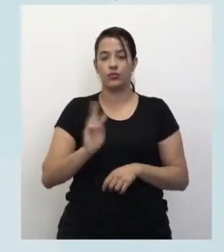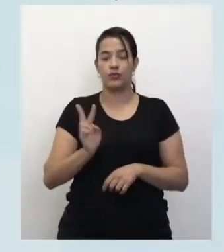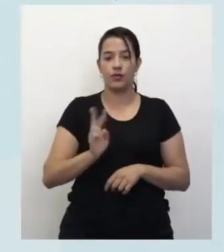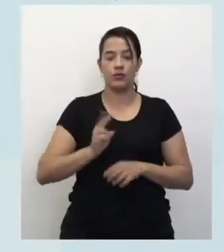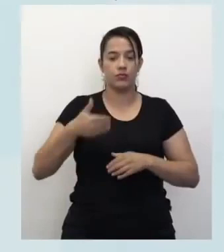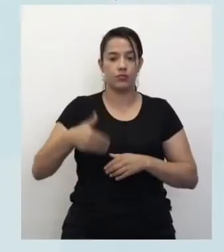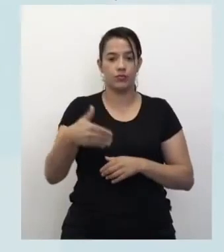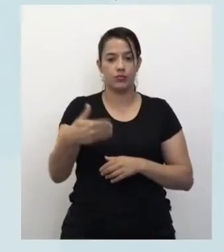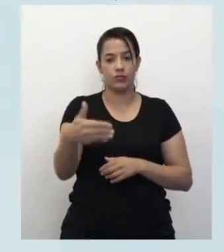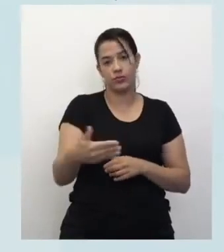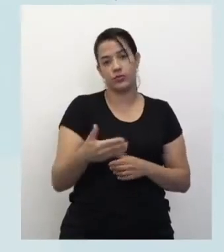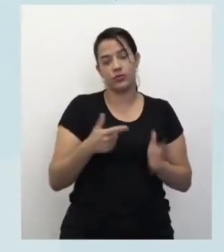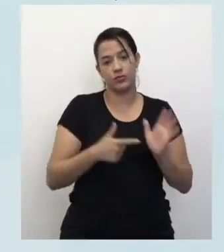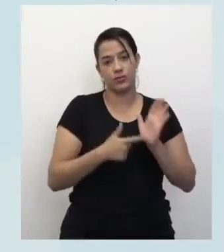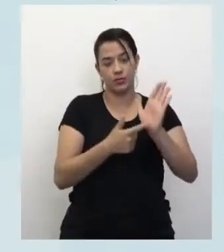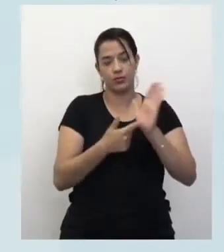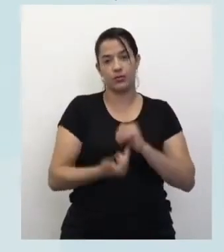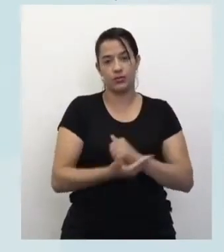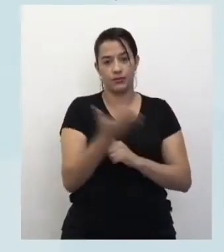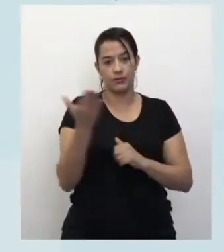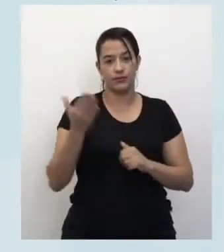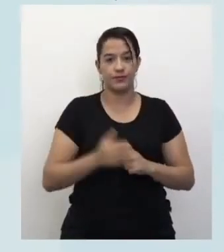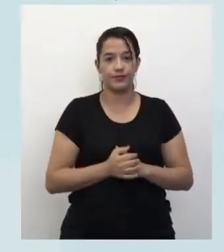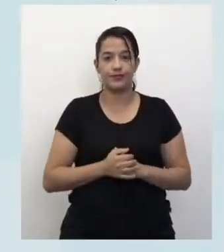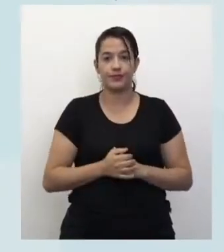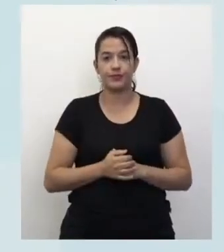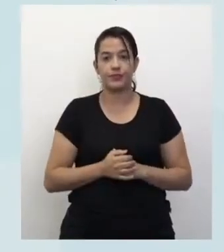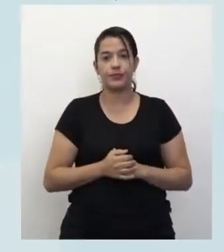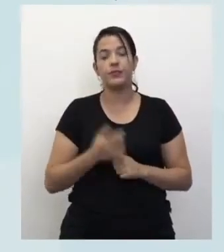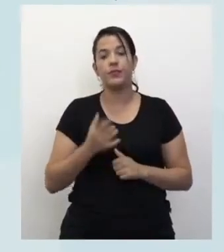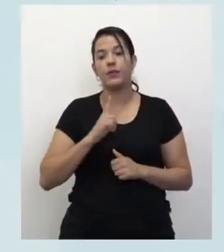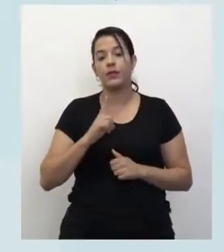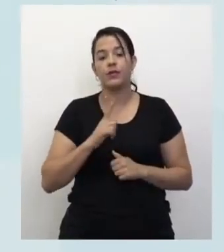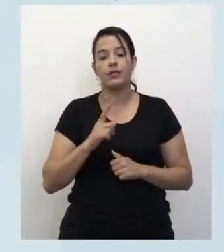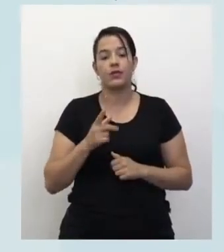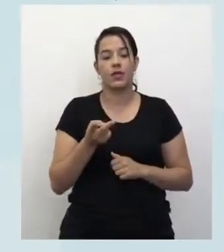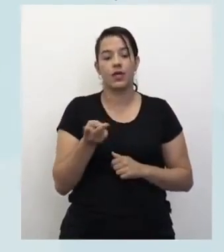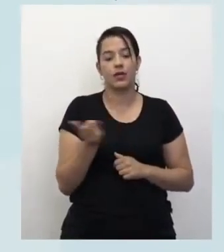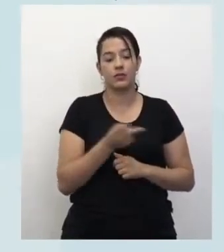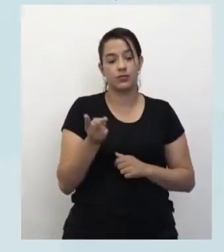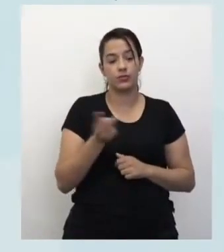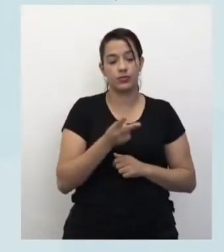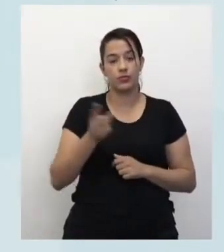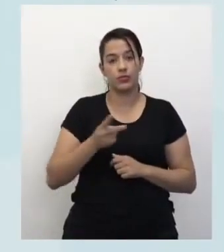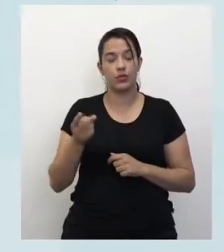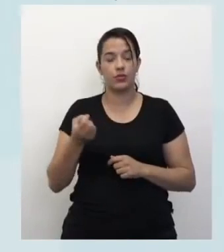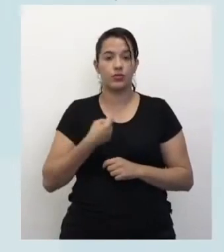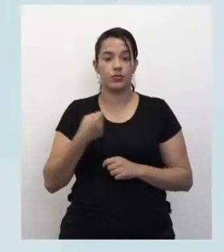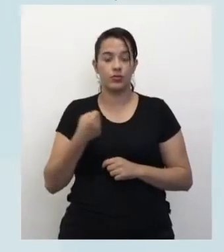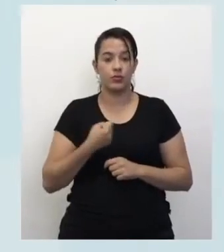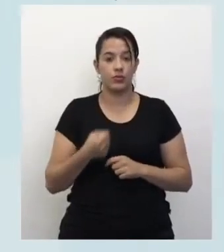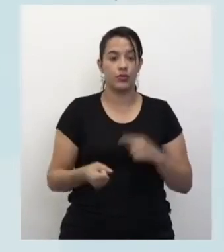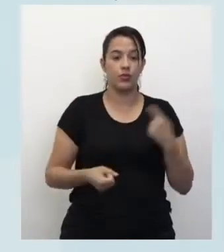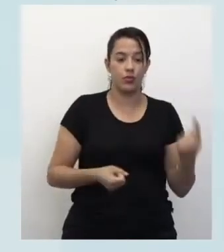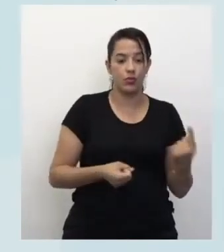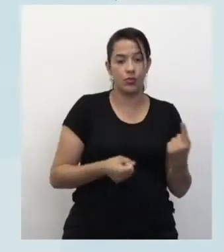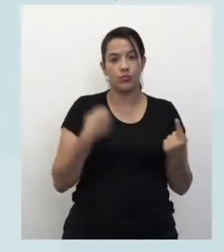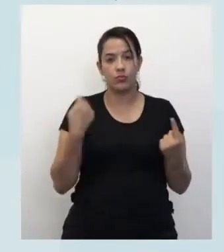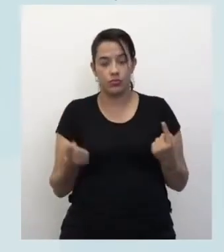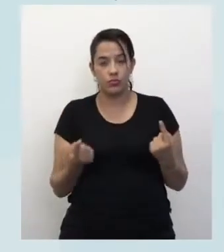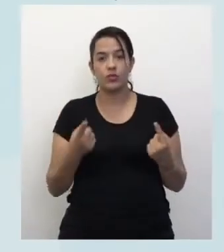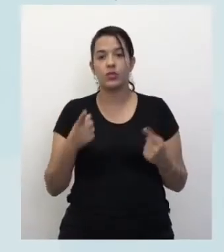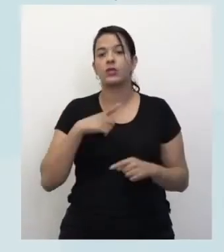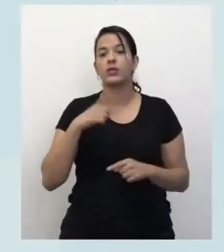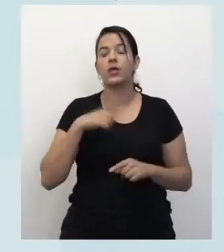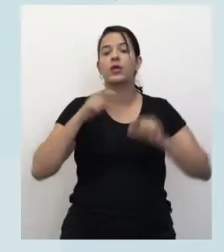vai mostrar para vocês daqui a pouquinho. Então, o que acontece? Essas duas, né, relações aqui, ó, tanto uma quanto a